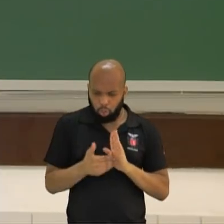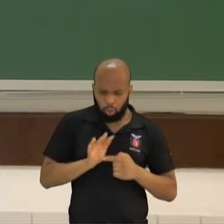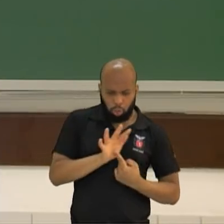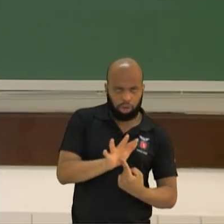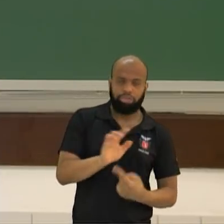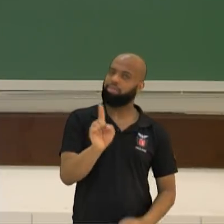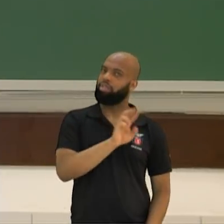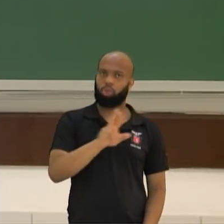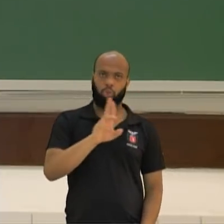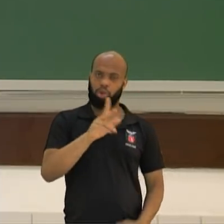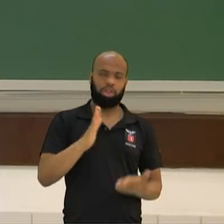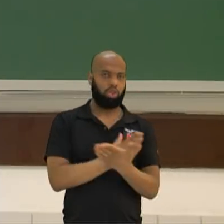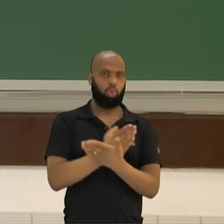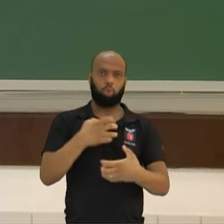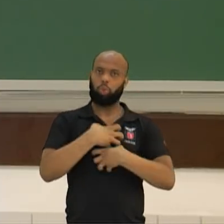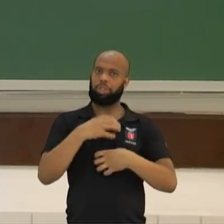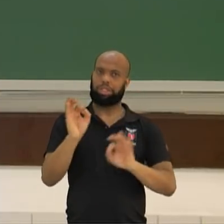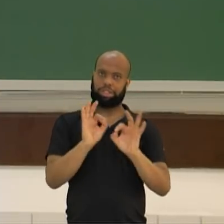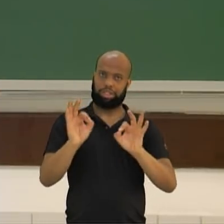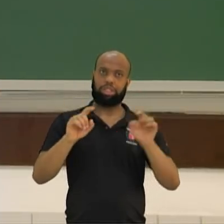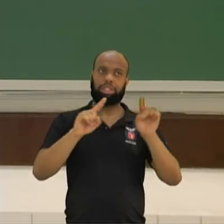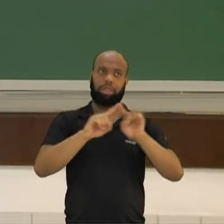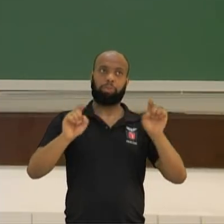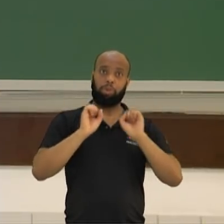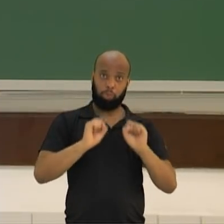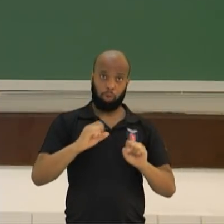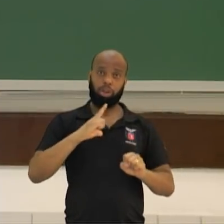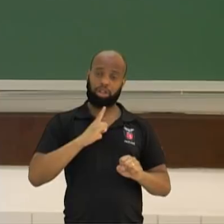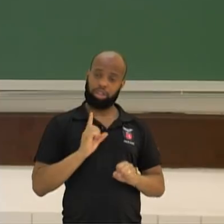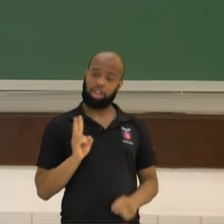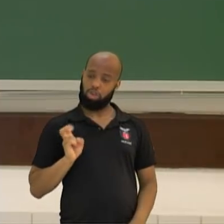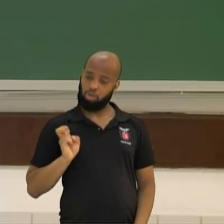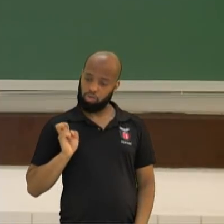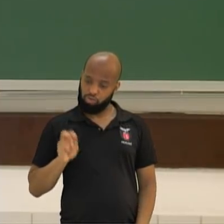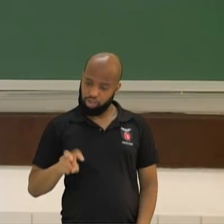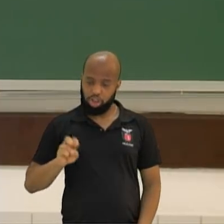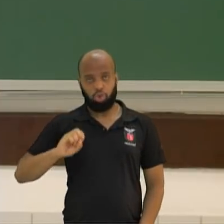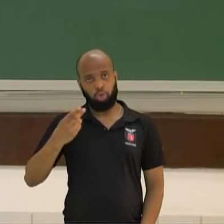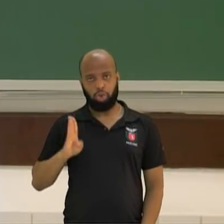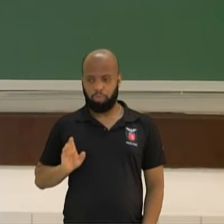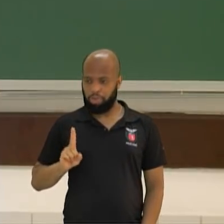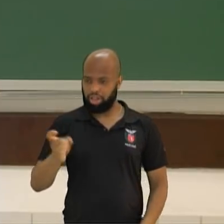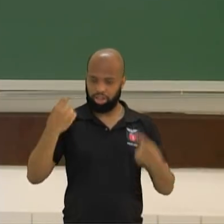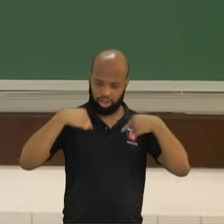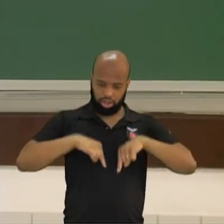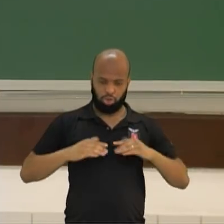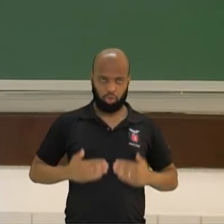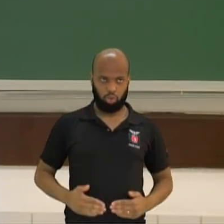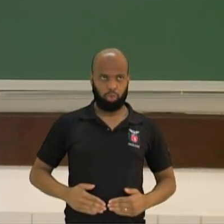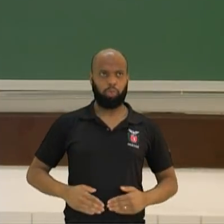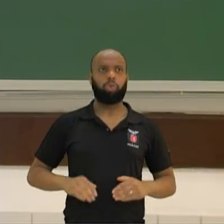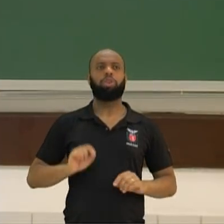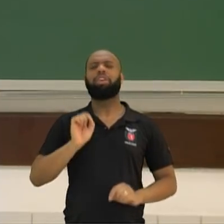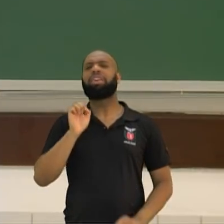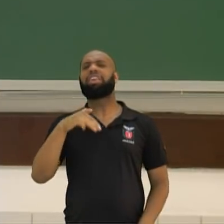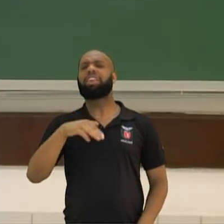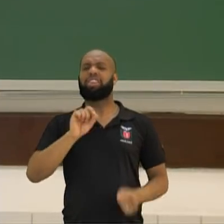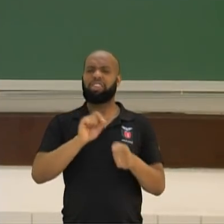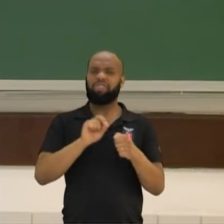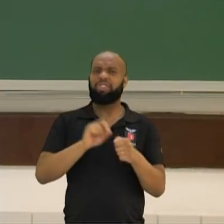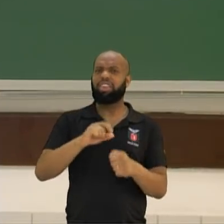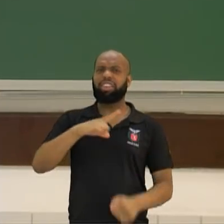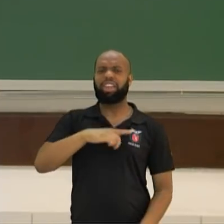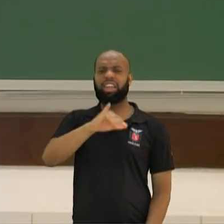apresentar sintomas, mas mesmo assim, né, pode estar infectado. Então, quem são os causadores